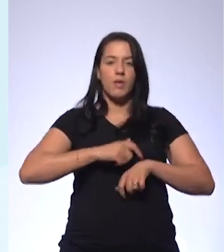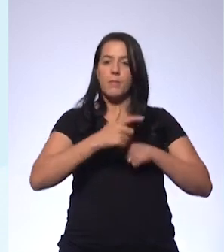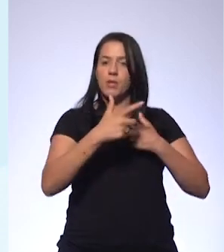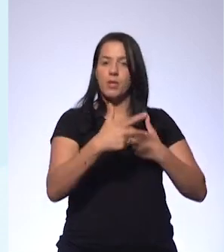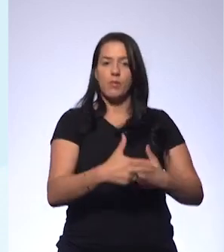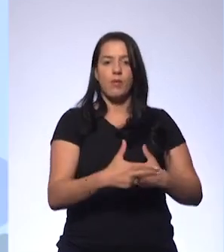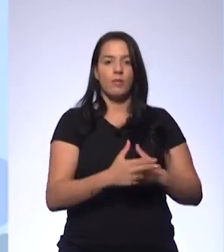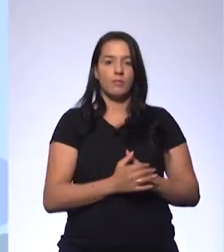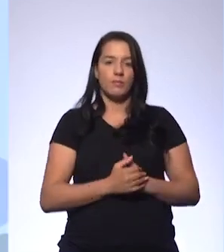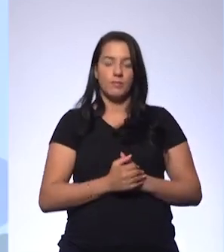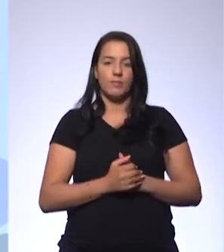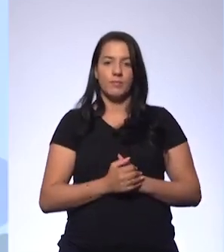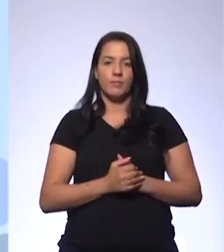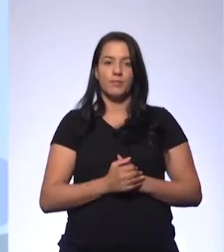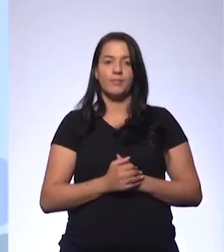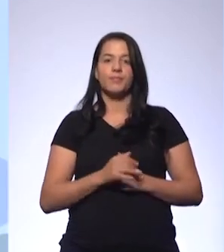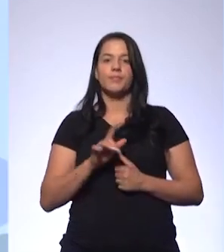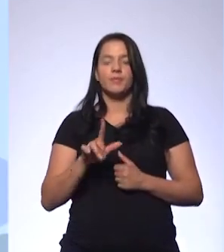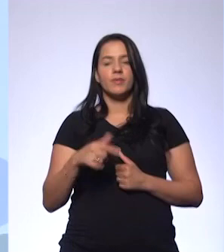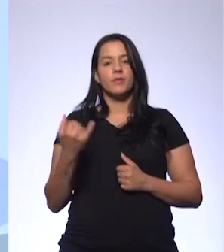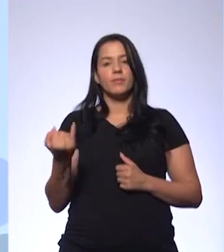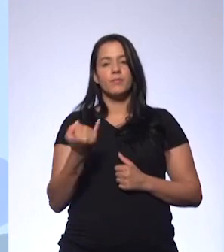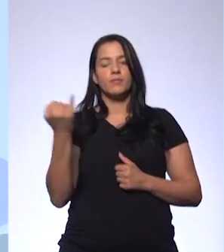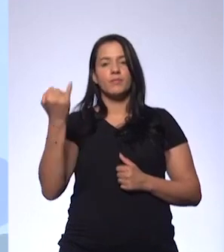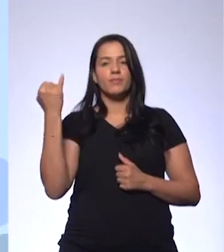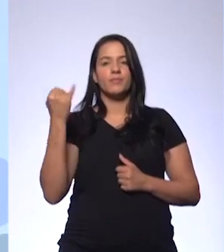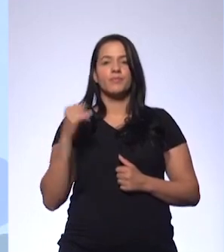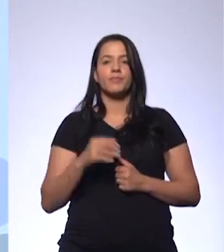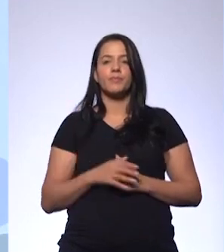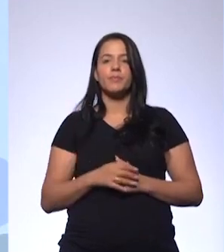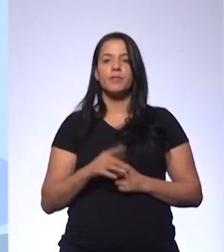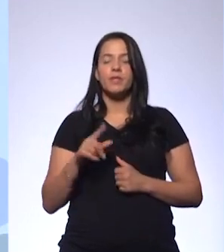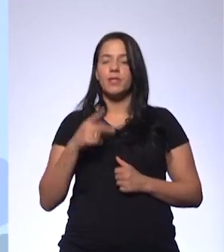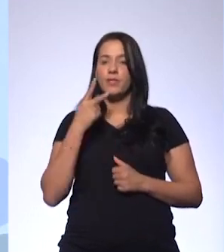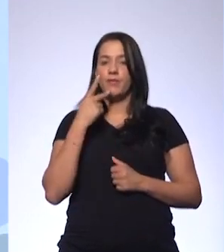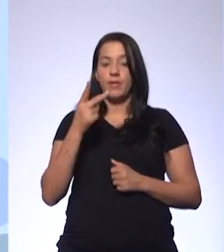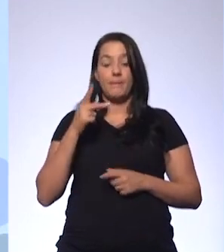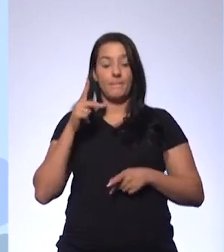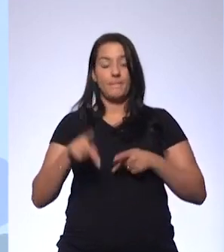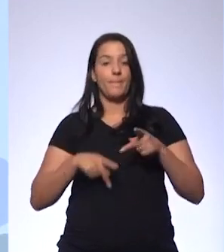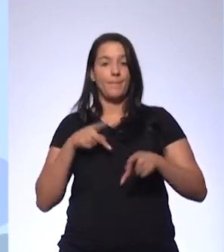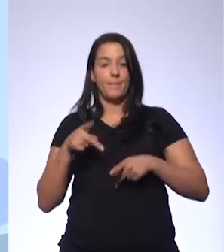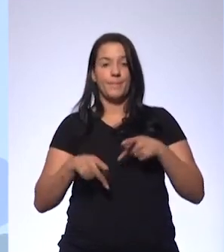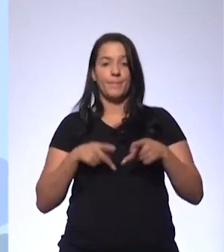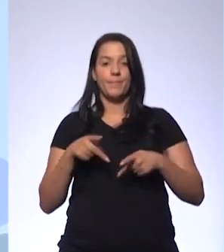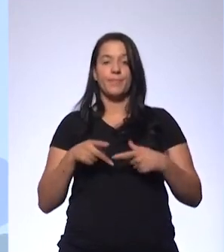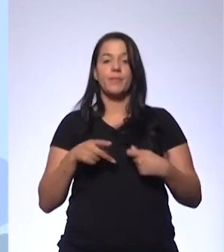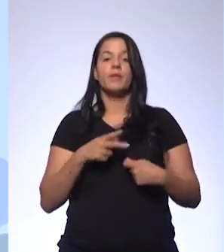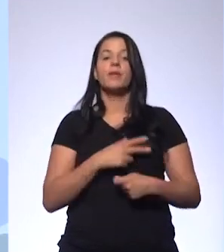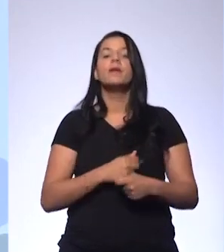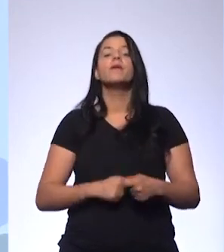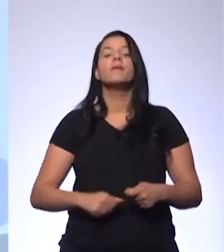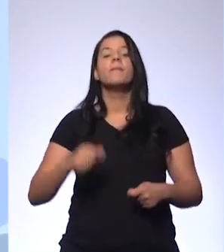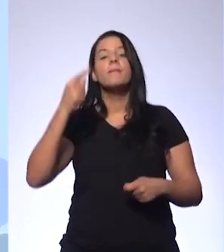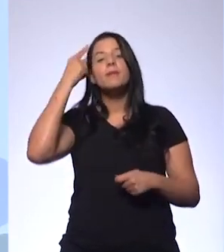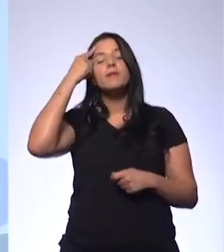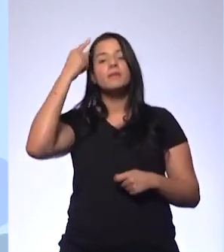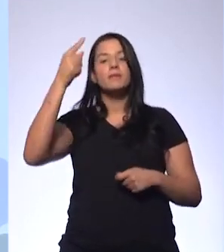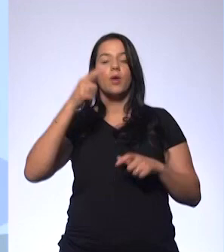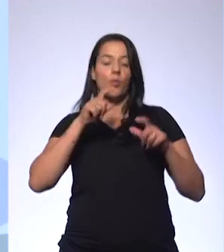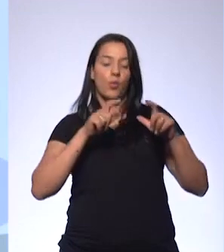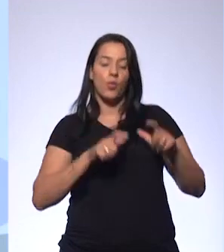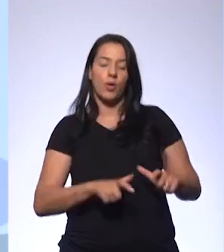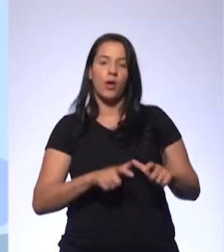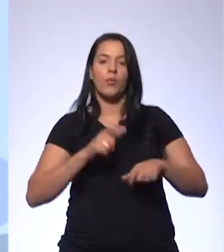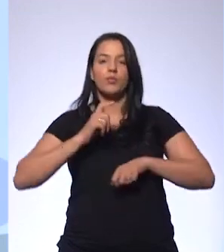determinado espaço de tempo. Então, é importante, quando a gente fala em população, a gente ter essa questão do tempo e do local bem definidos,